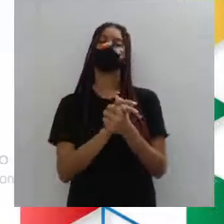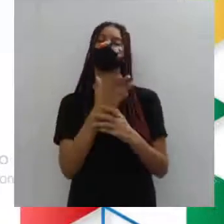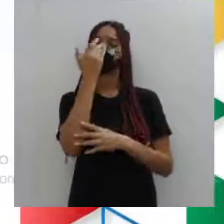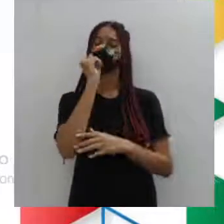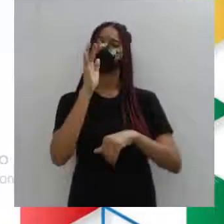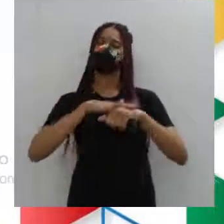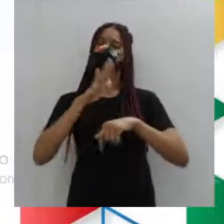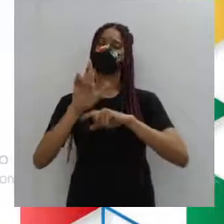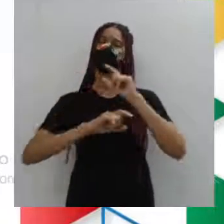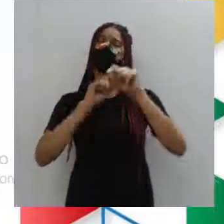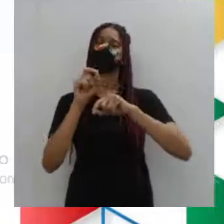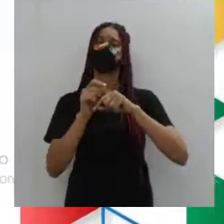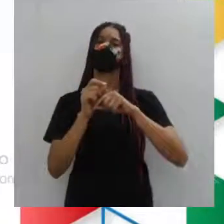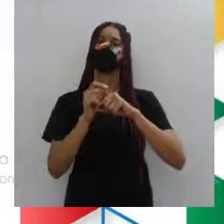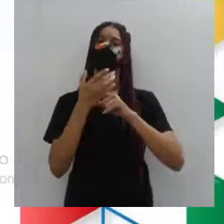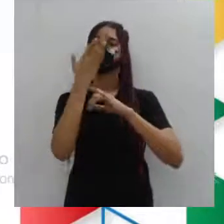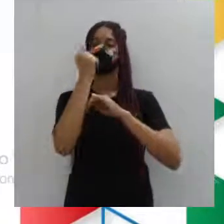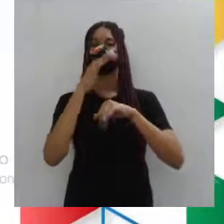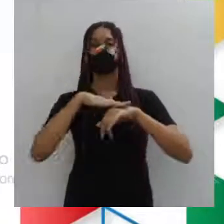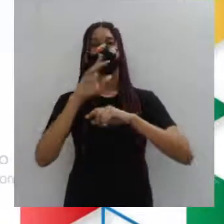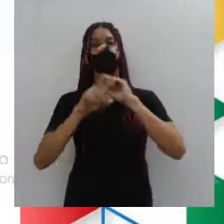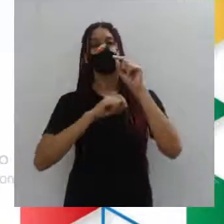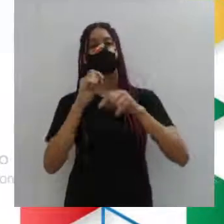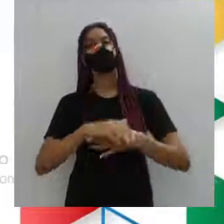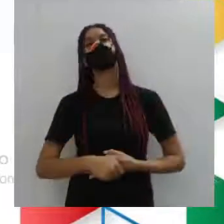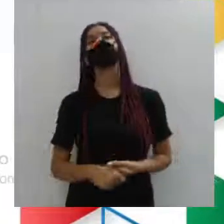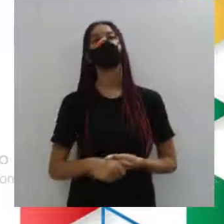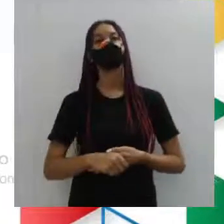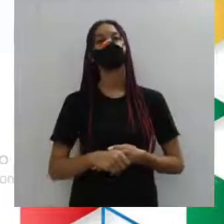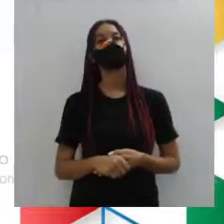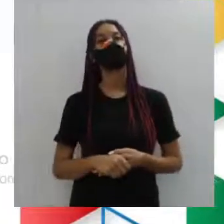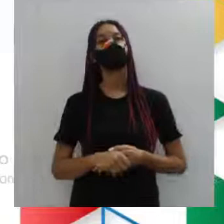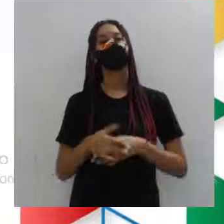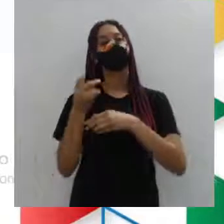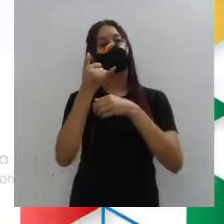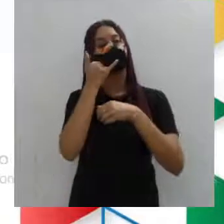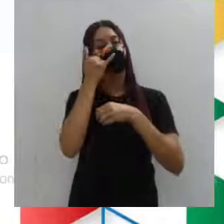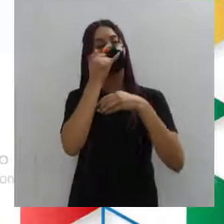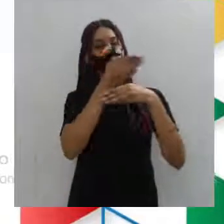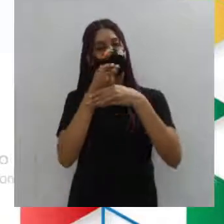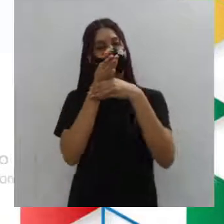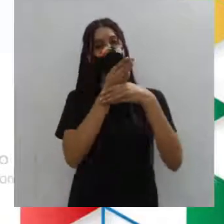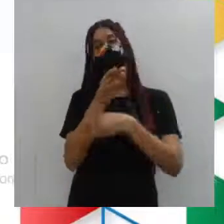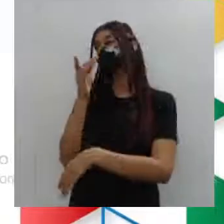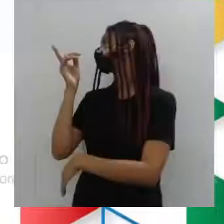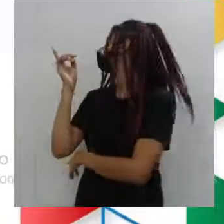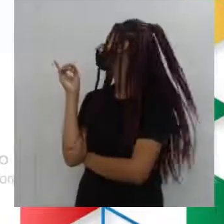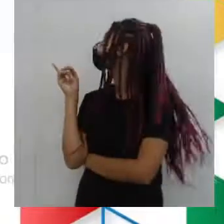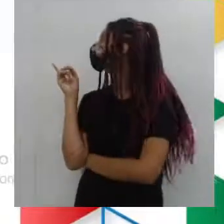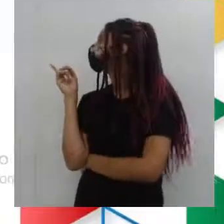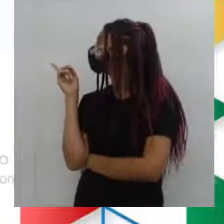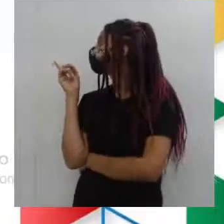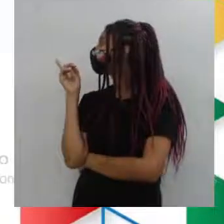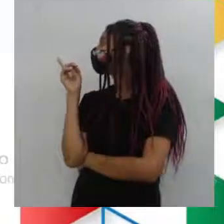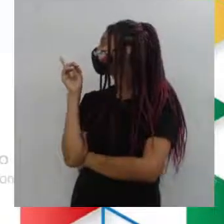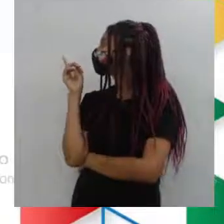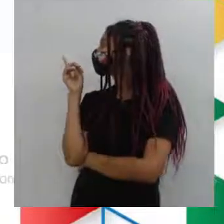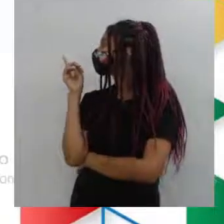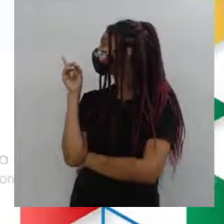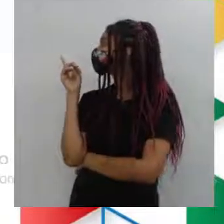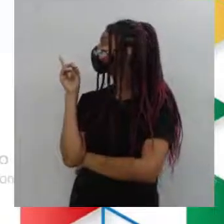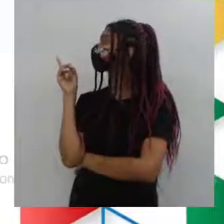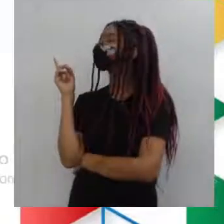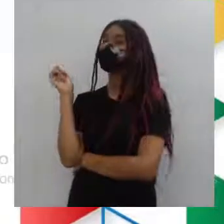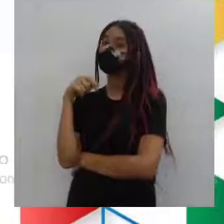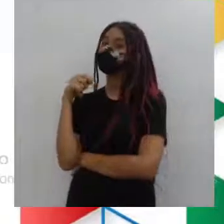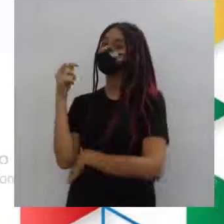pouquinho mais? Quer se informar ainda mais? Aponta a câmera do teu celular para esse QR Code que está aí na tua tela,